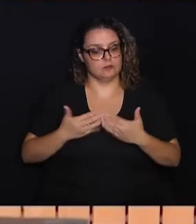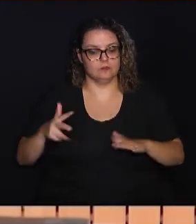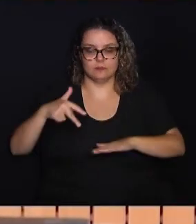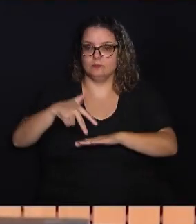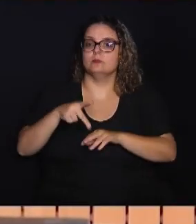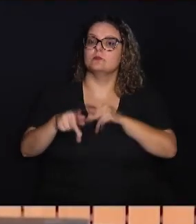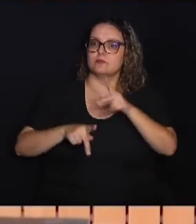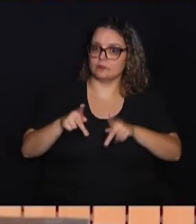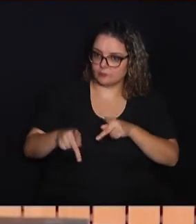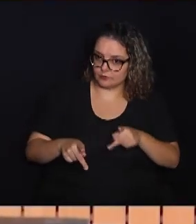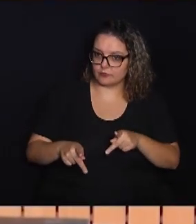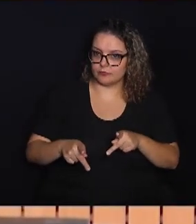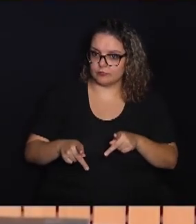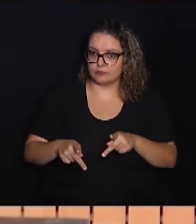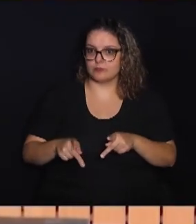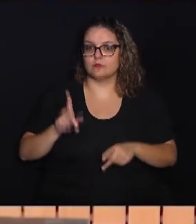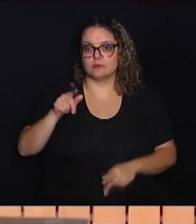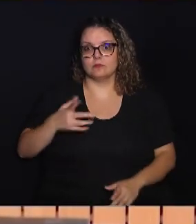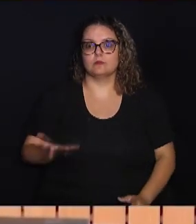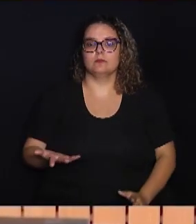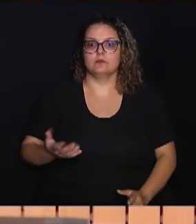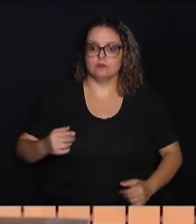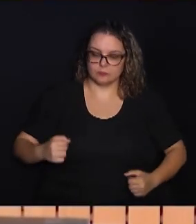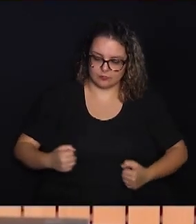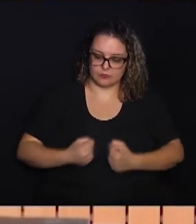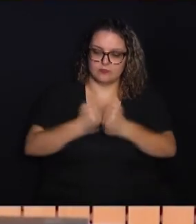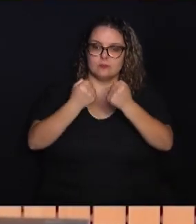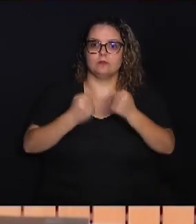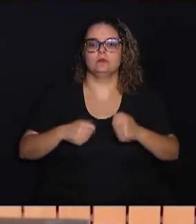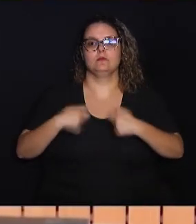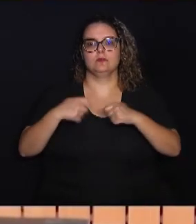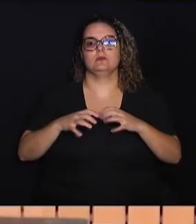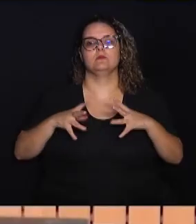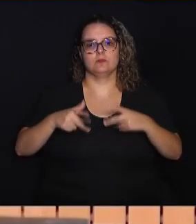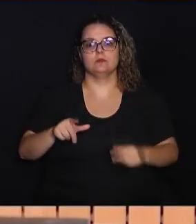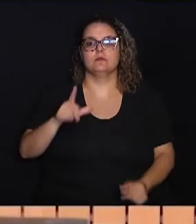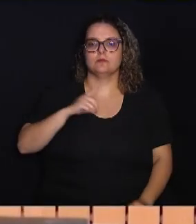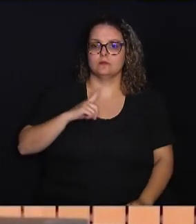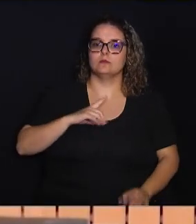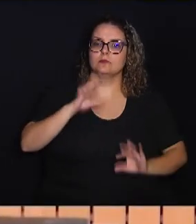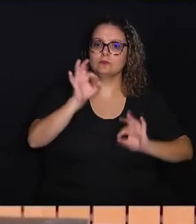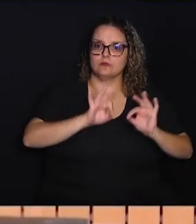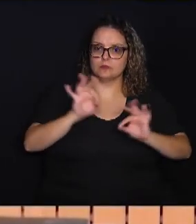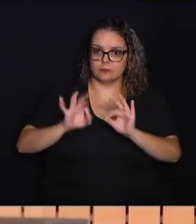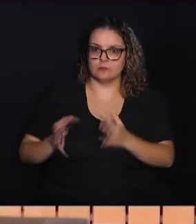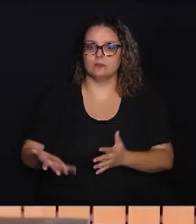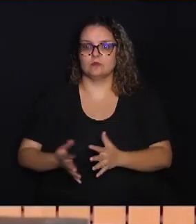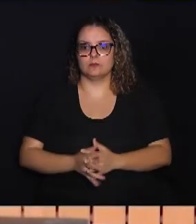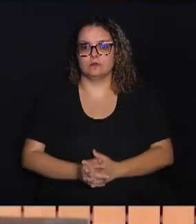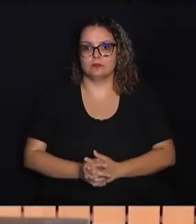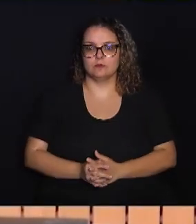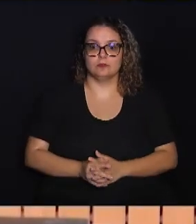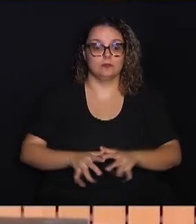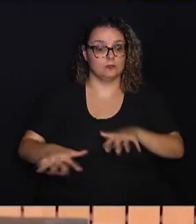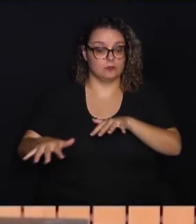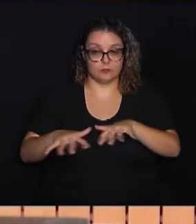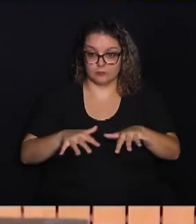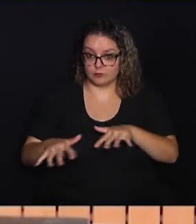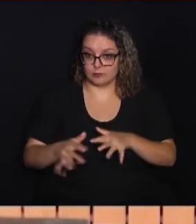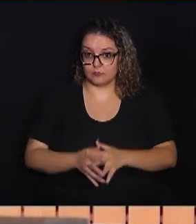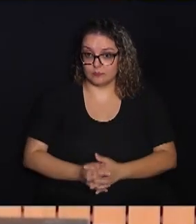população para serr fileiras nas necessidades que todos têm organizando os movimentos